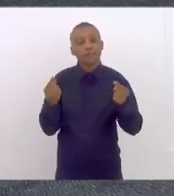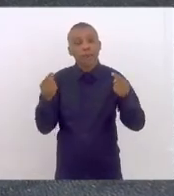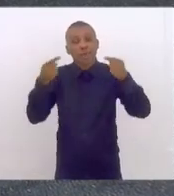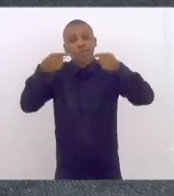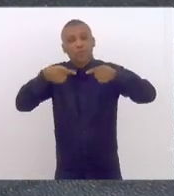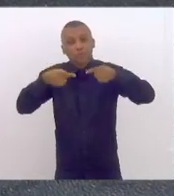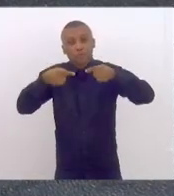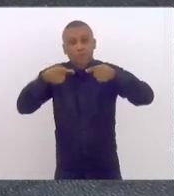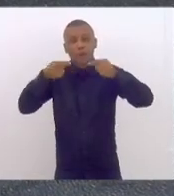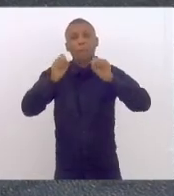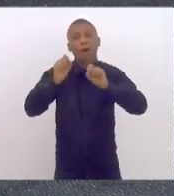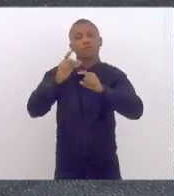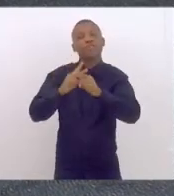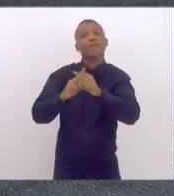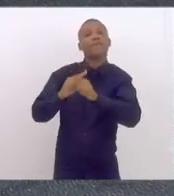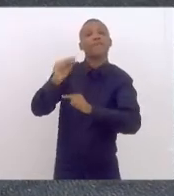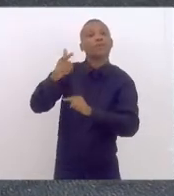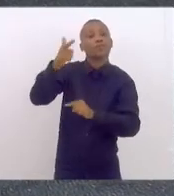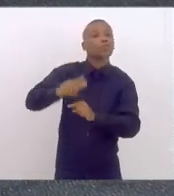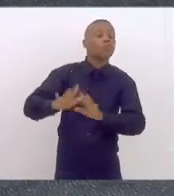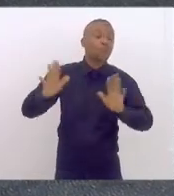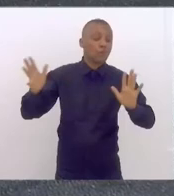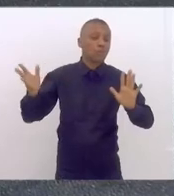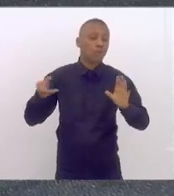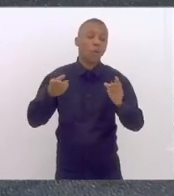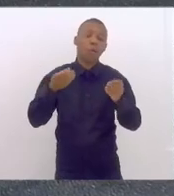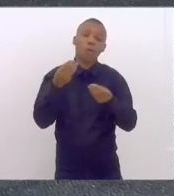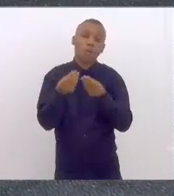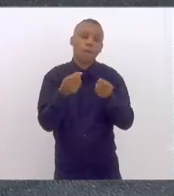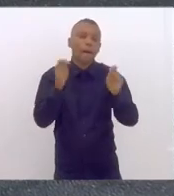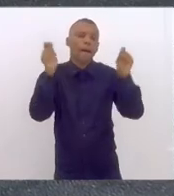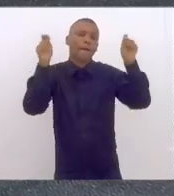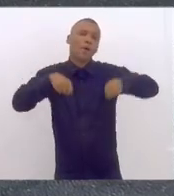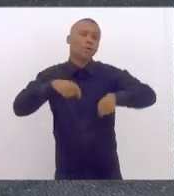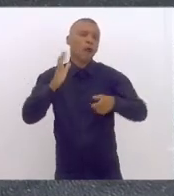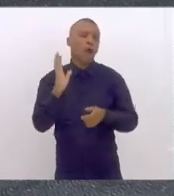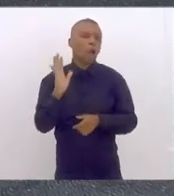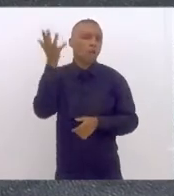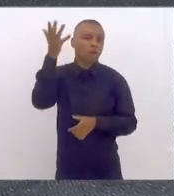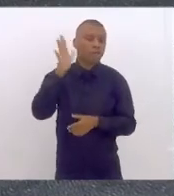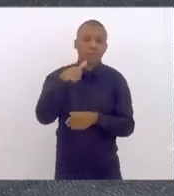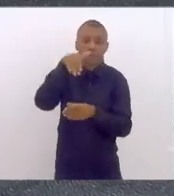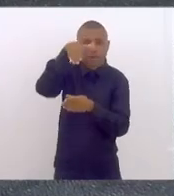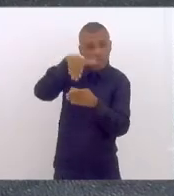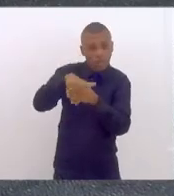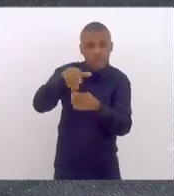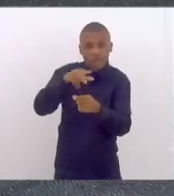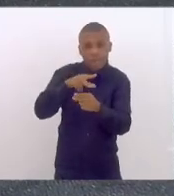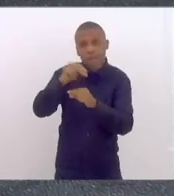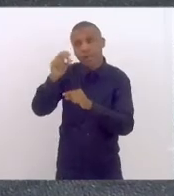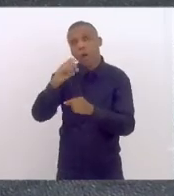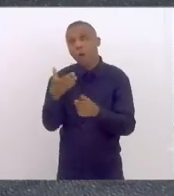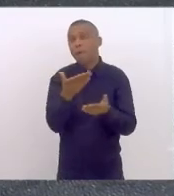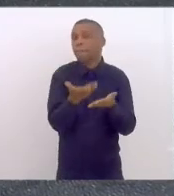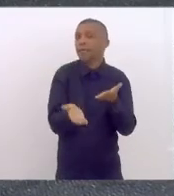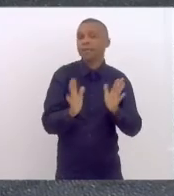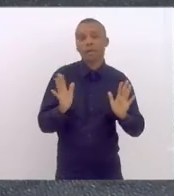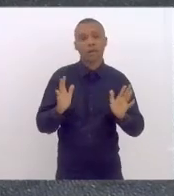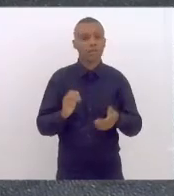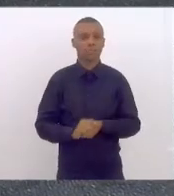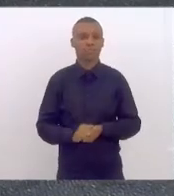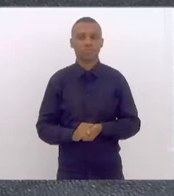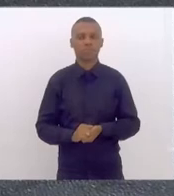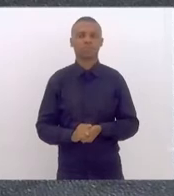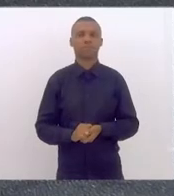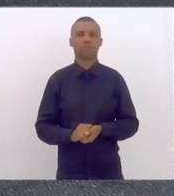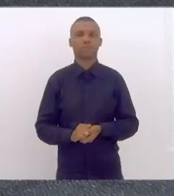pode até como acontece na eleição ganhar ou perder entendeu não